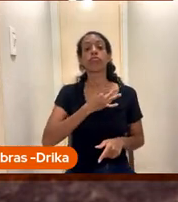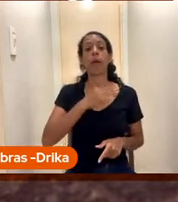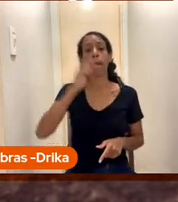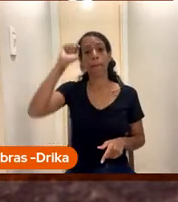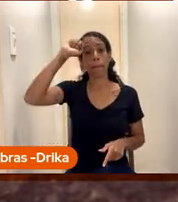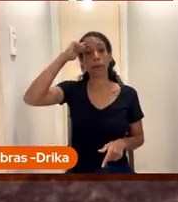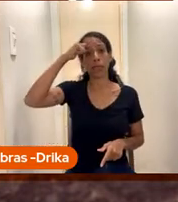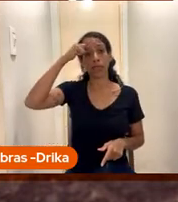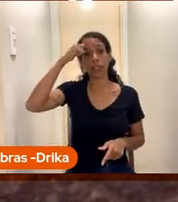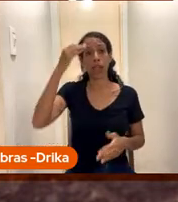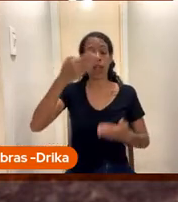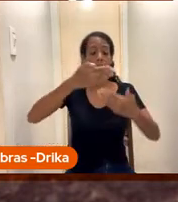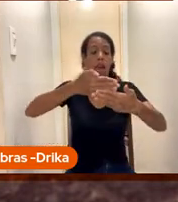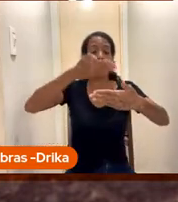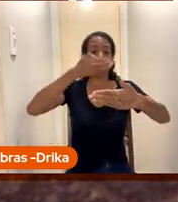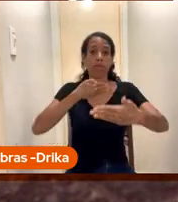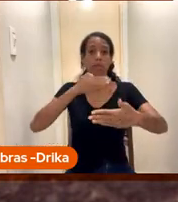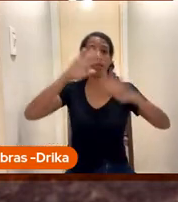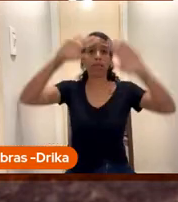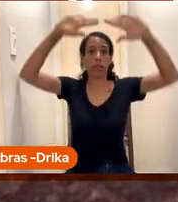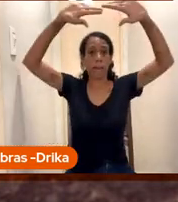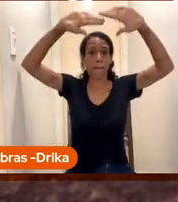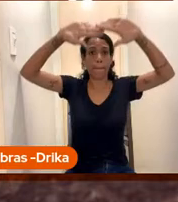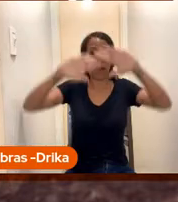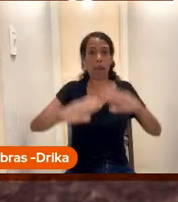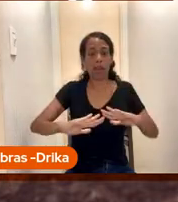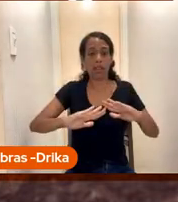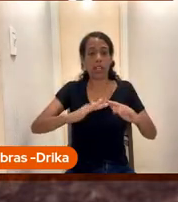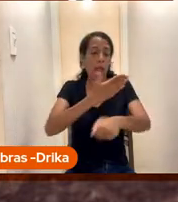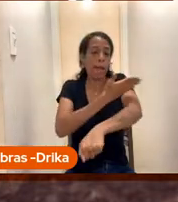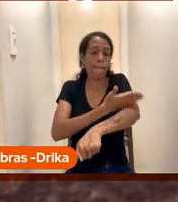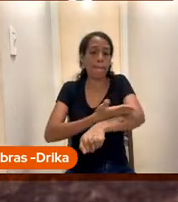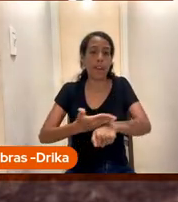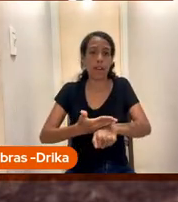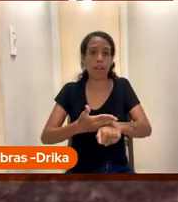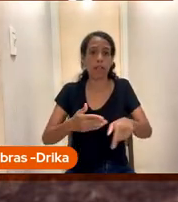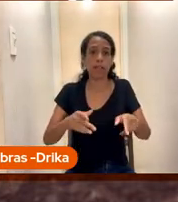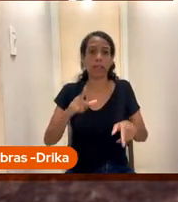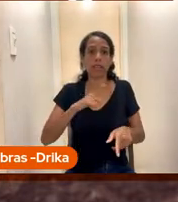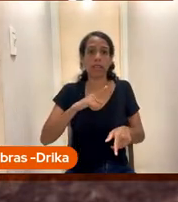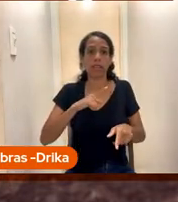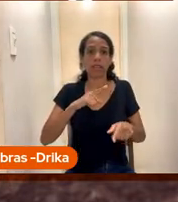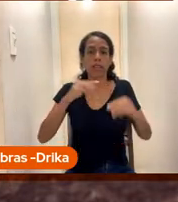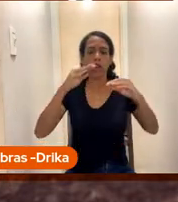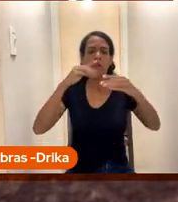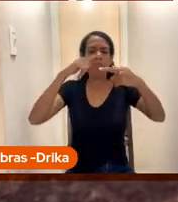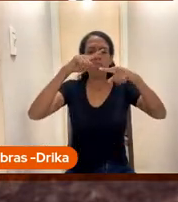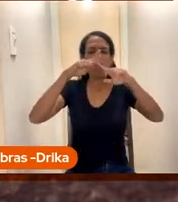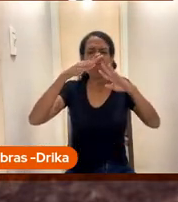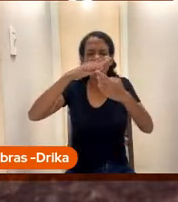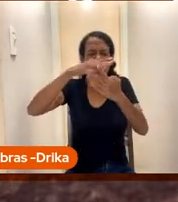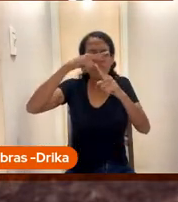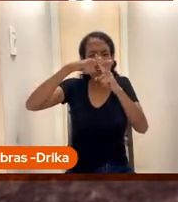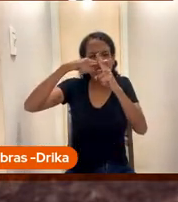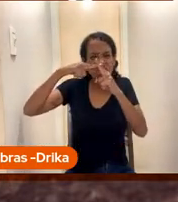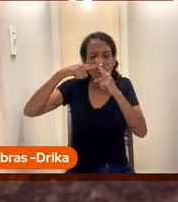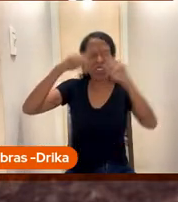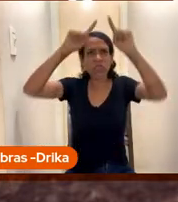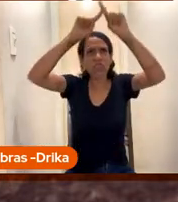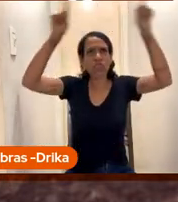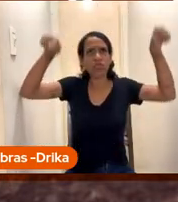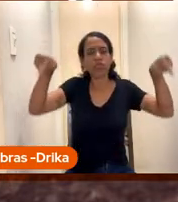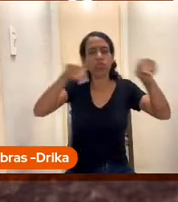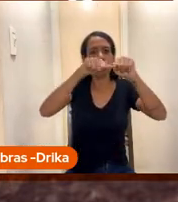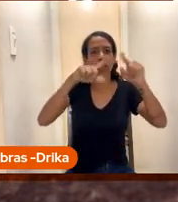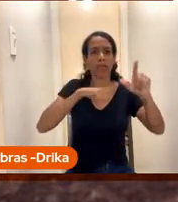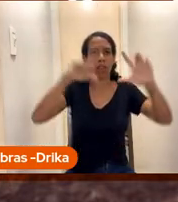pescoço. Atrás de mim tem uma parede branca e está aparecendo um pedacinho de um quadro que tem